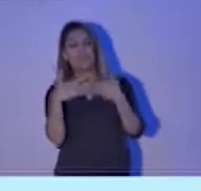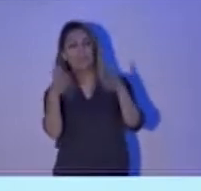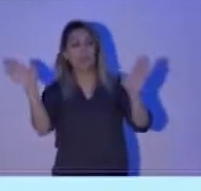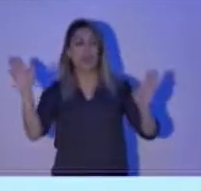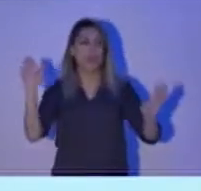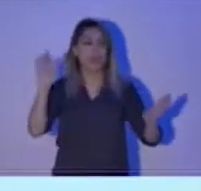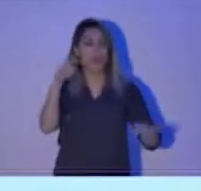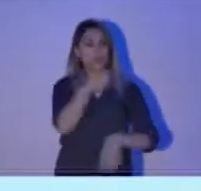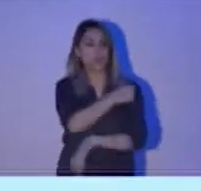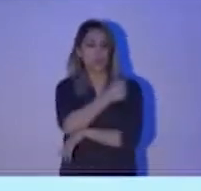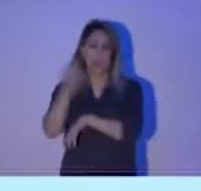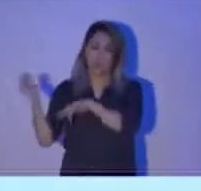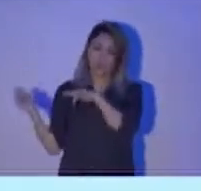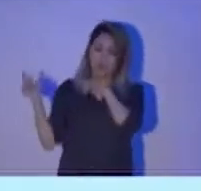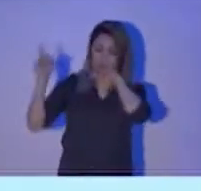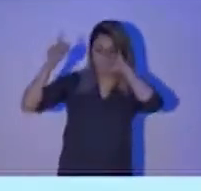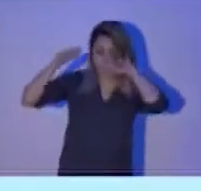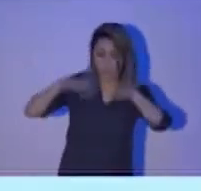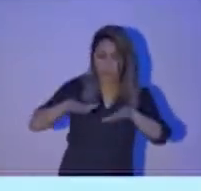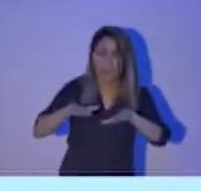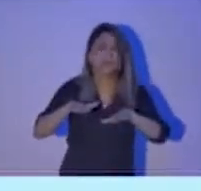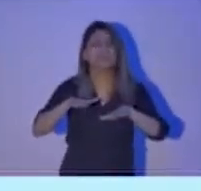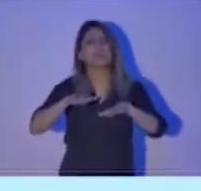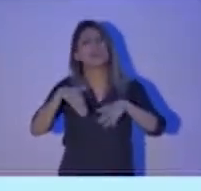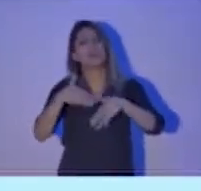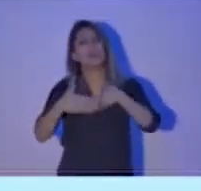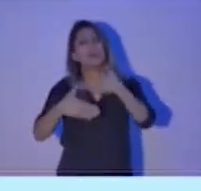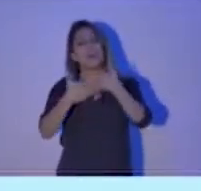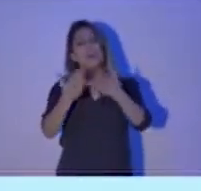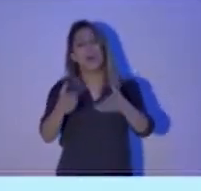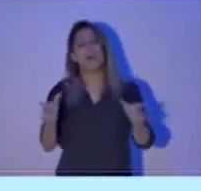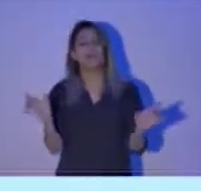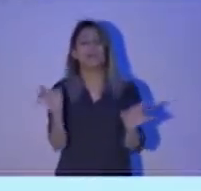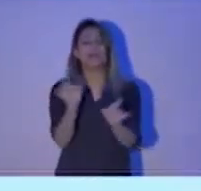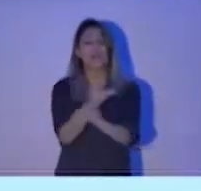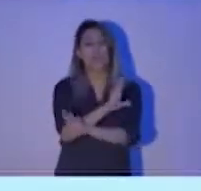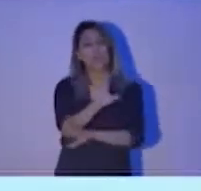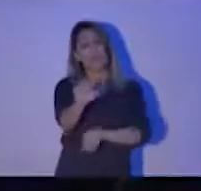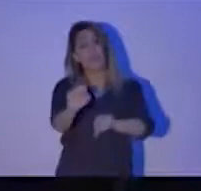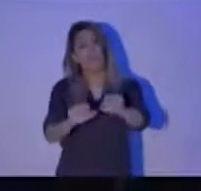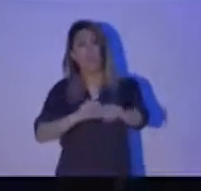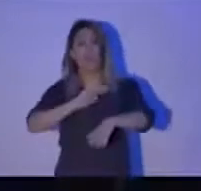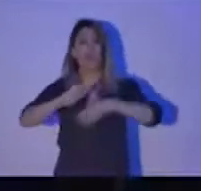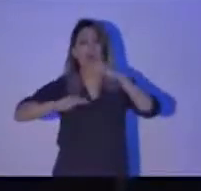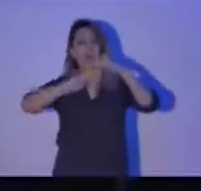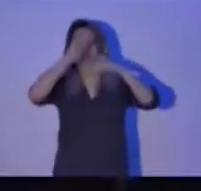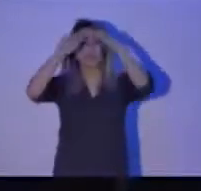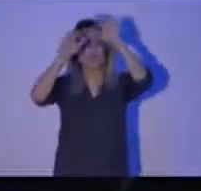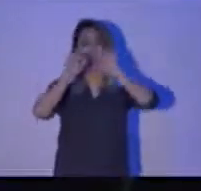aprendizado e a equidade na distribuição do ensino brasileiro. Obrigado.